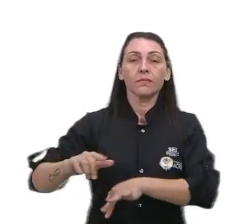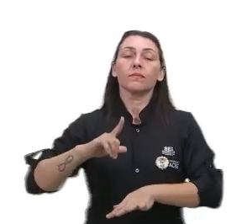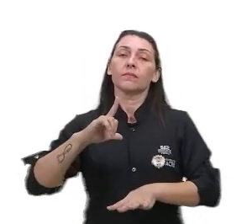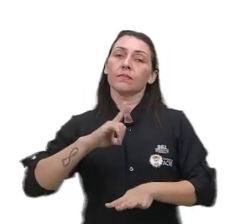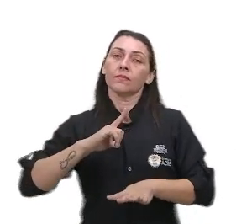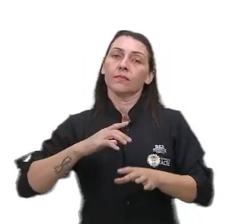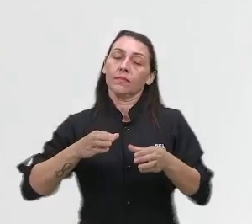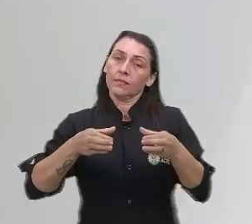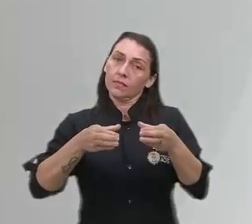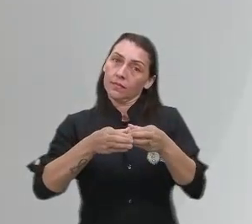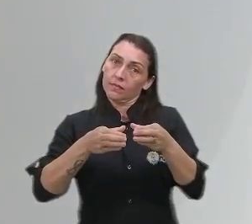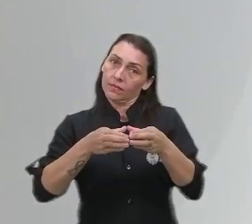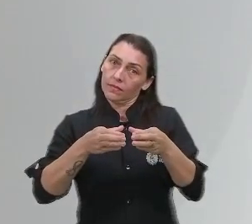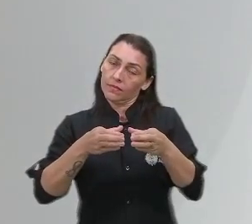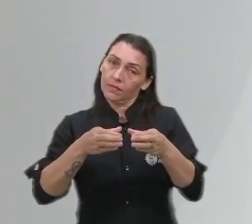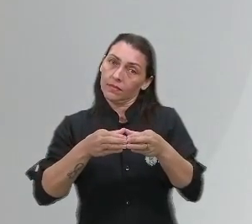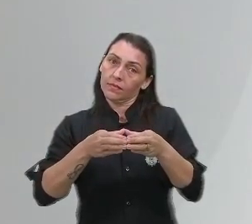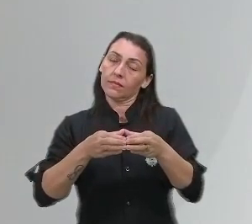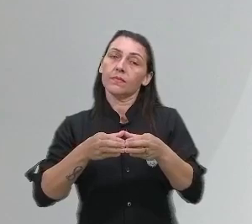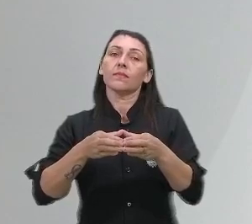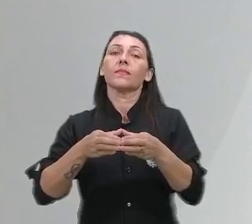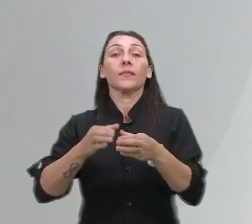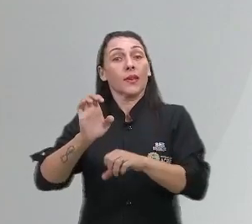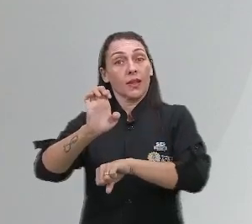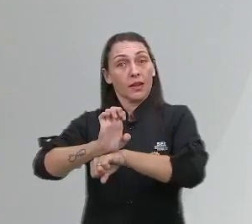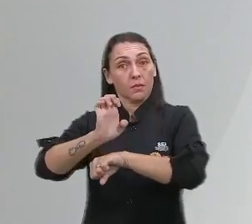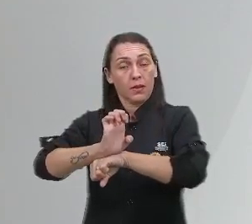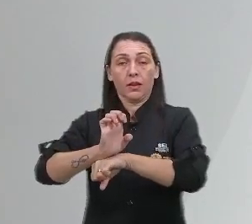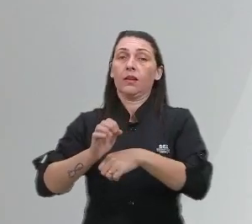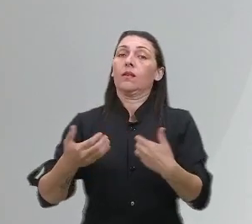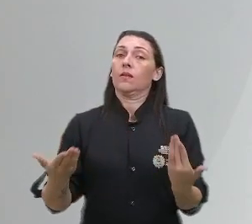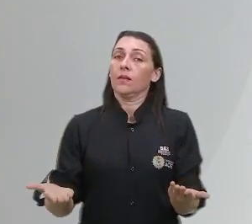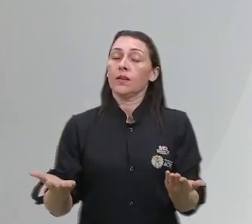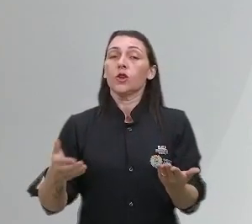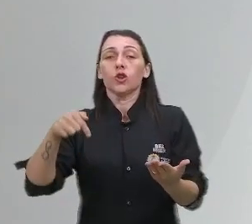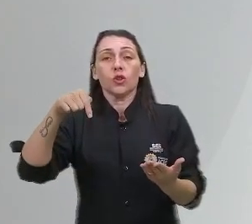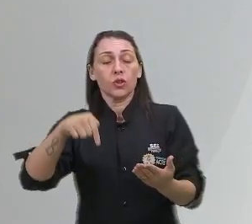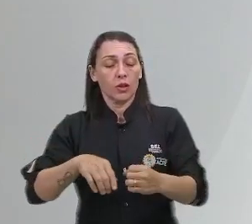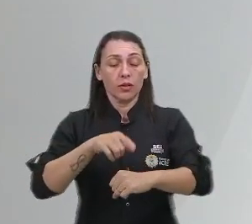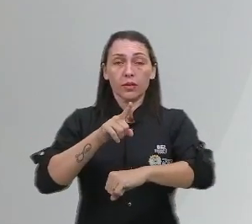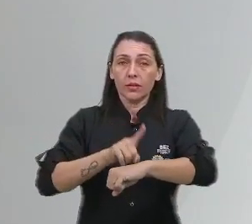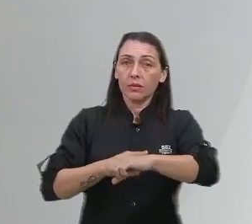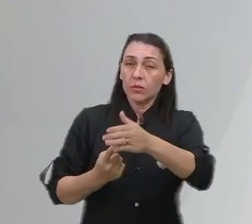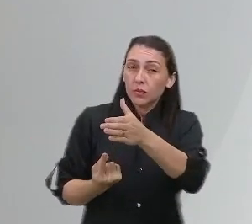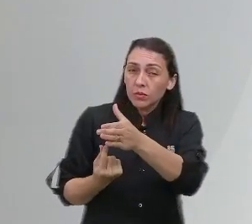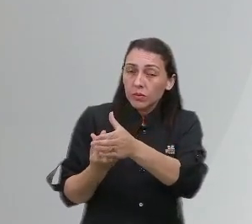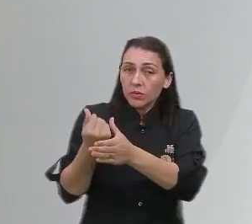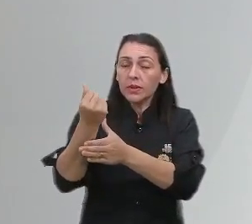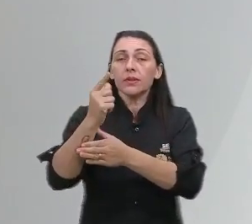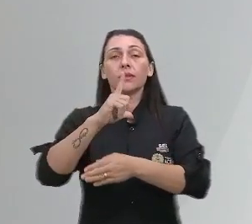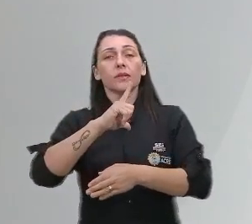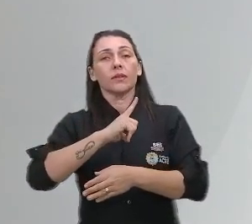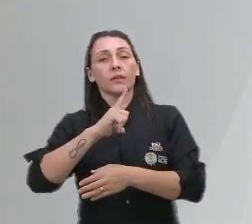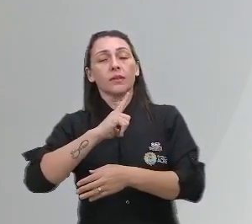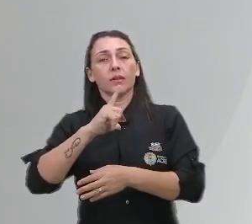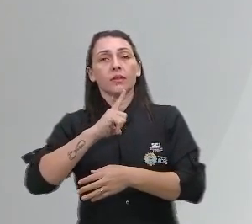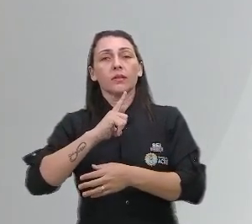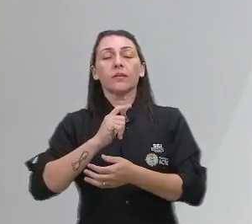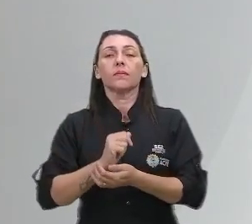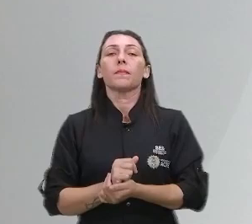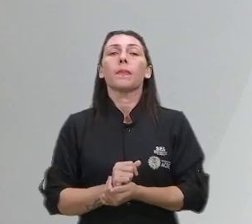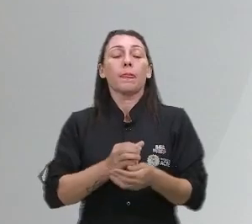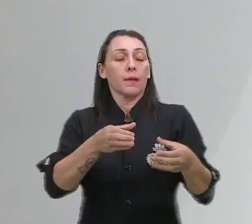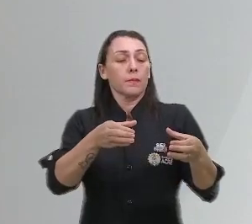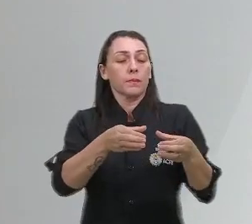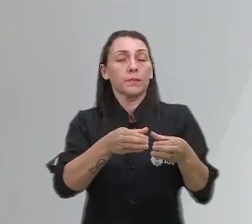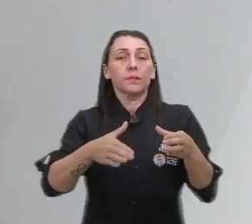uma sociedade chamada de estamental. Aqui, já na era do capitalismo, a gente tem